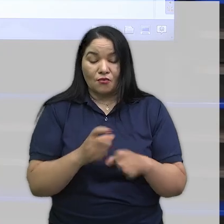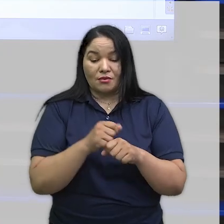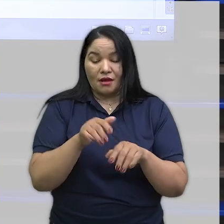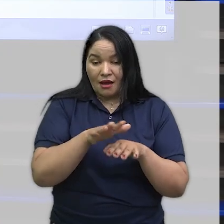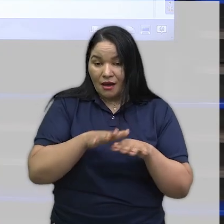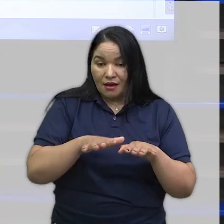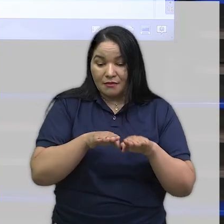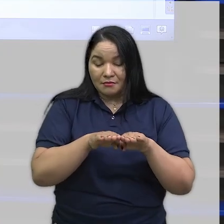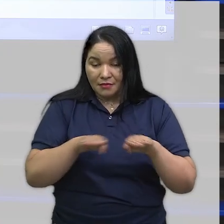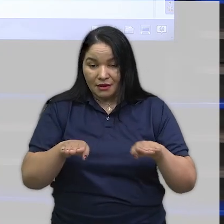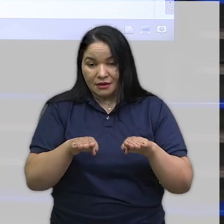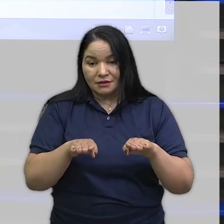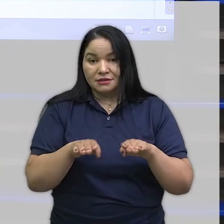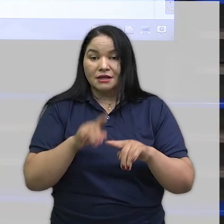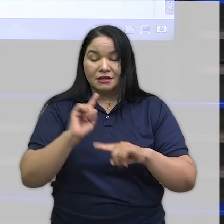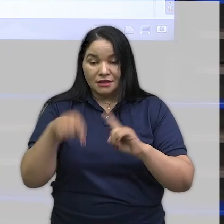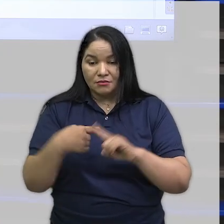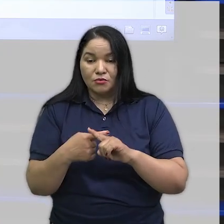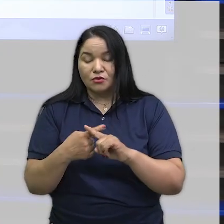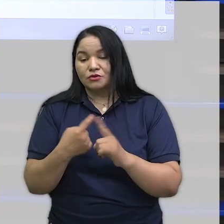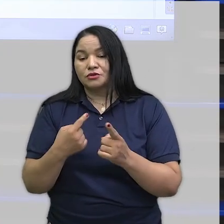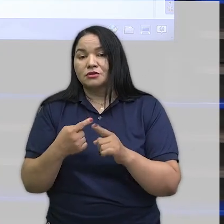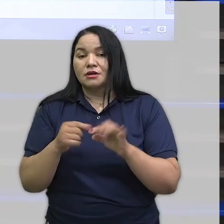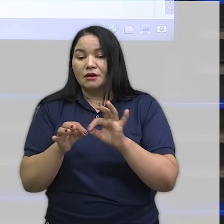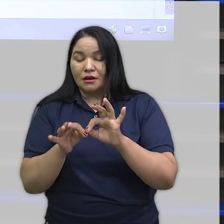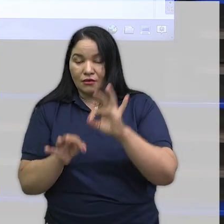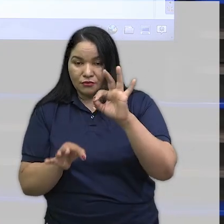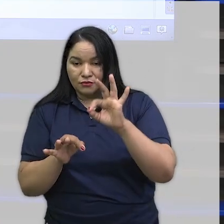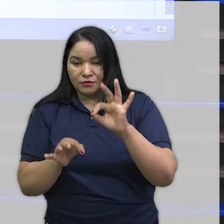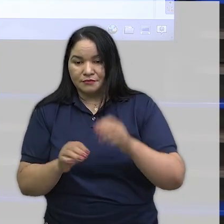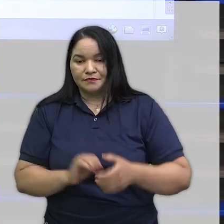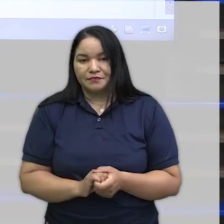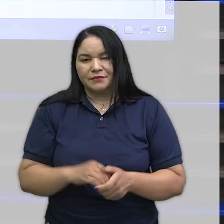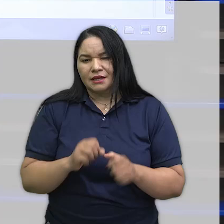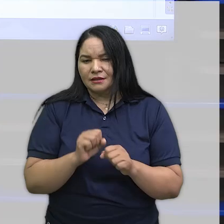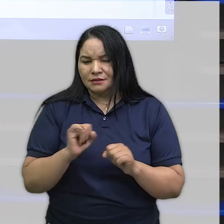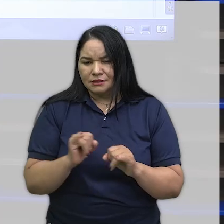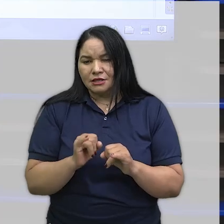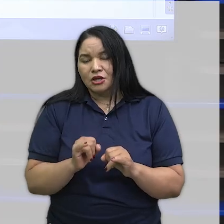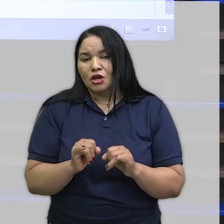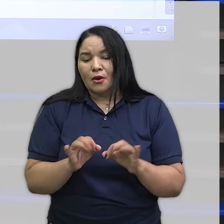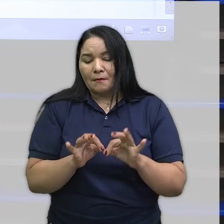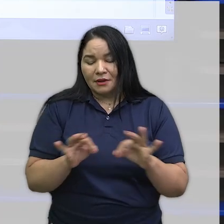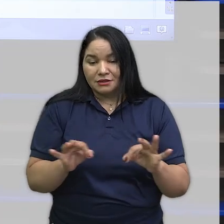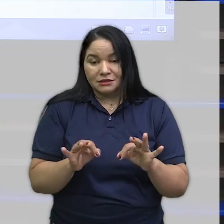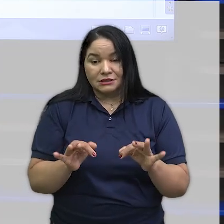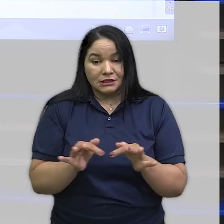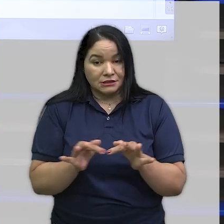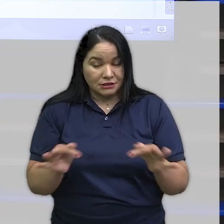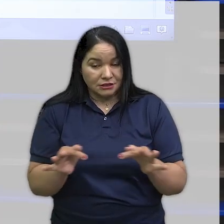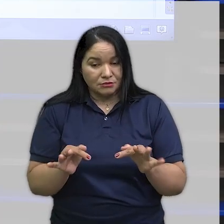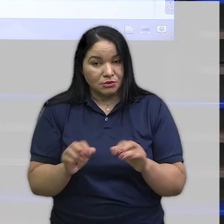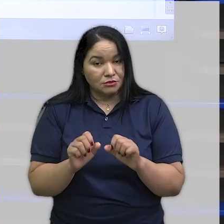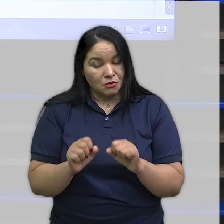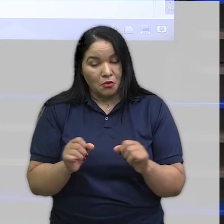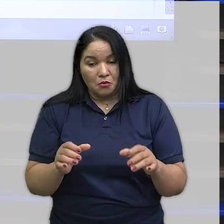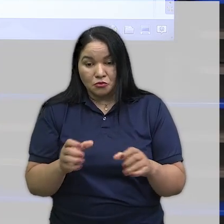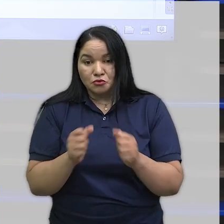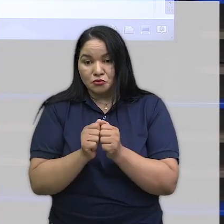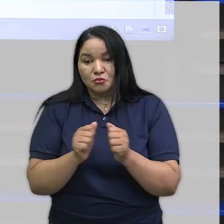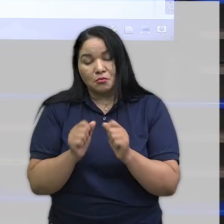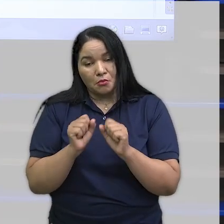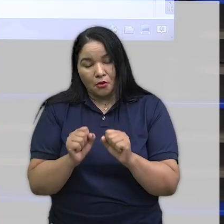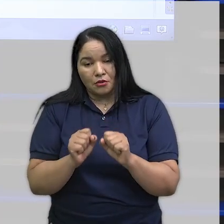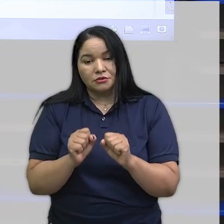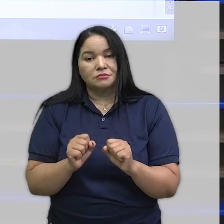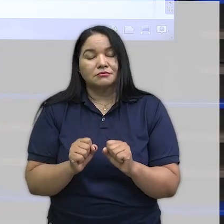depois, então, você multiplicar pela altura, tá certo? E se for medidas mais simples ou unidades ali que dê para fazer tudo junto, então,